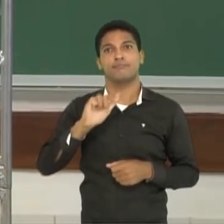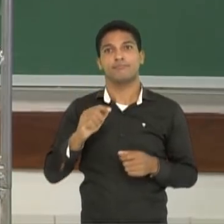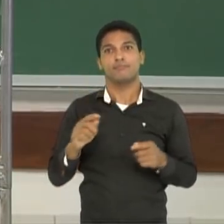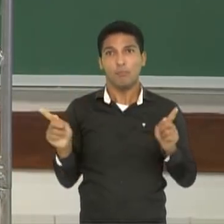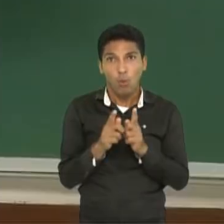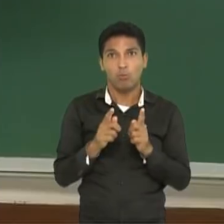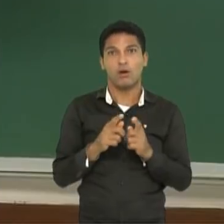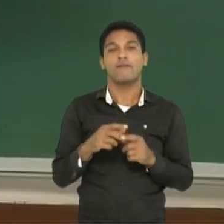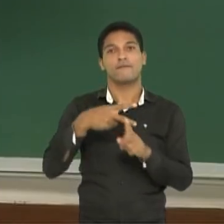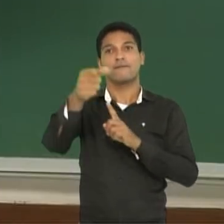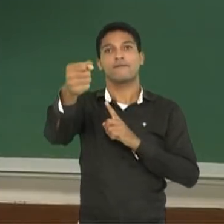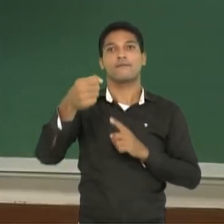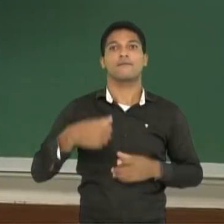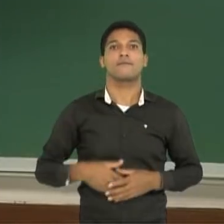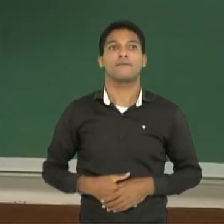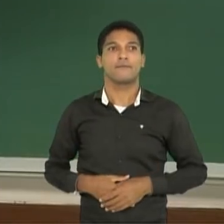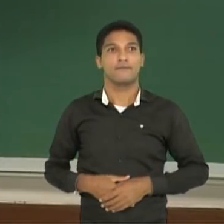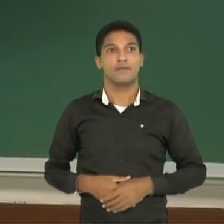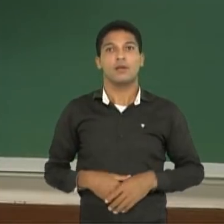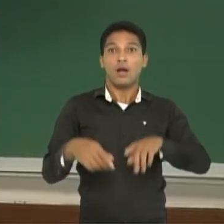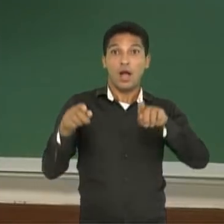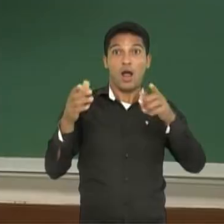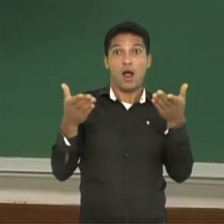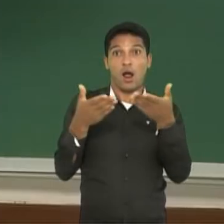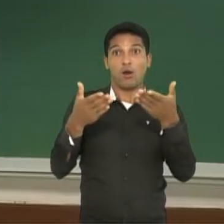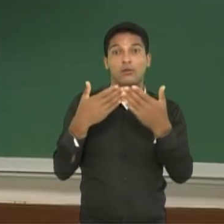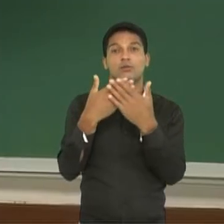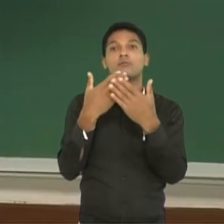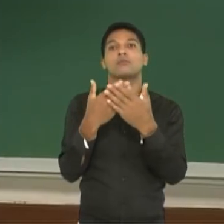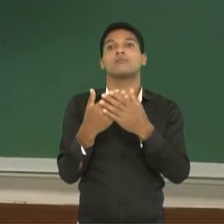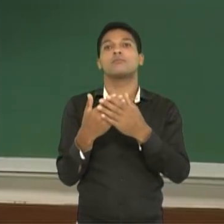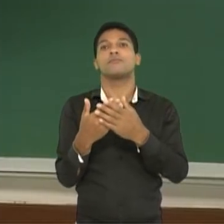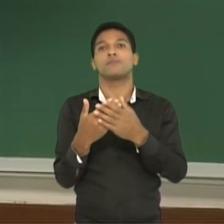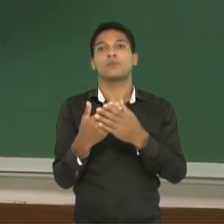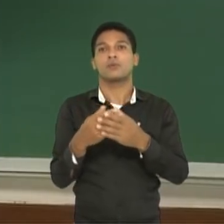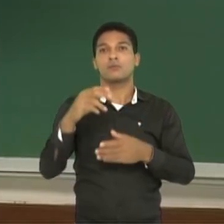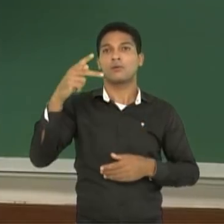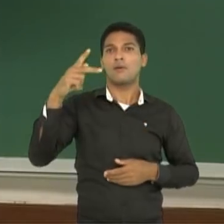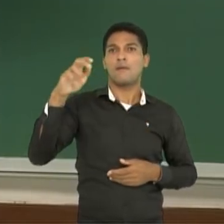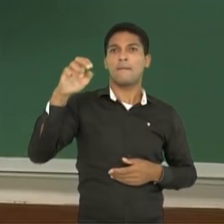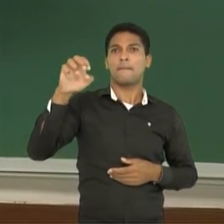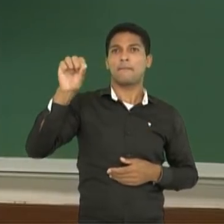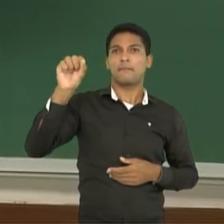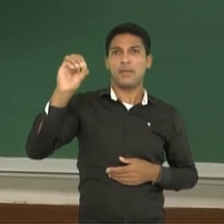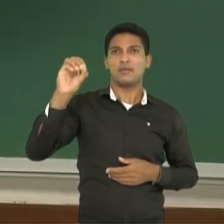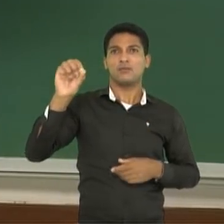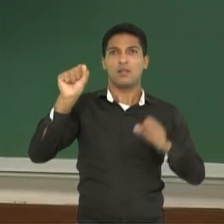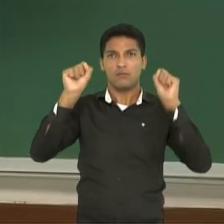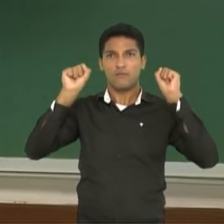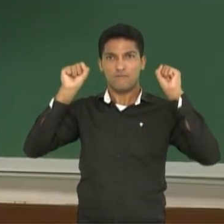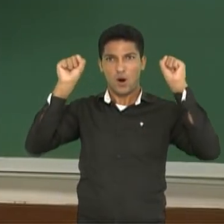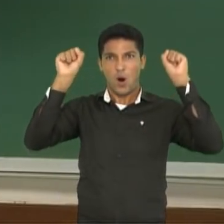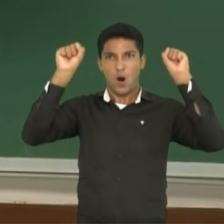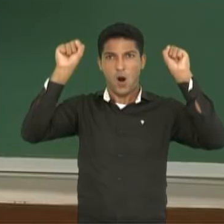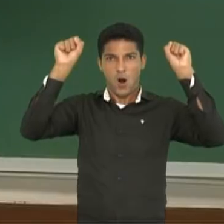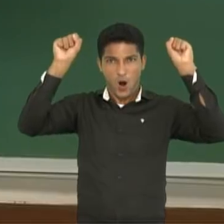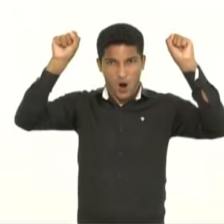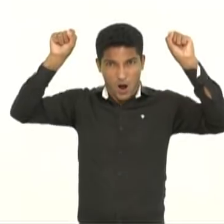do ciclismo de pista, praticado naquela pista do velódromo, né? Que ali nós temos o